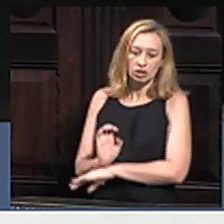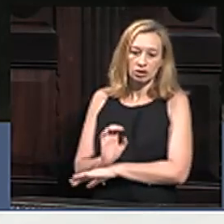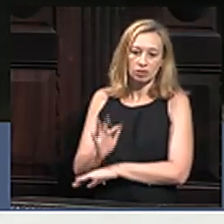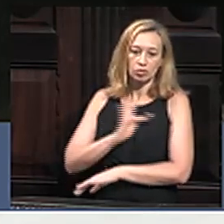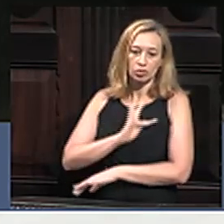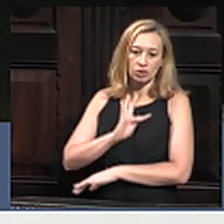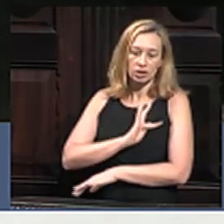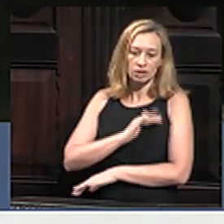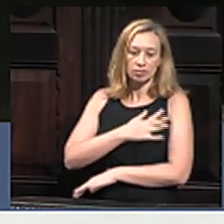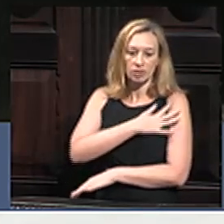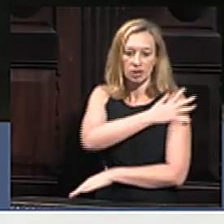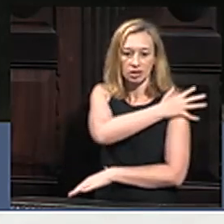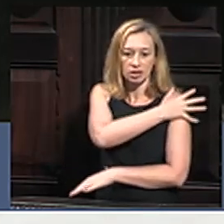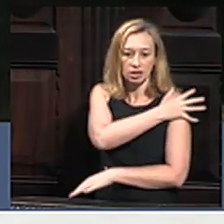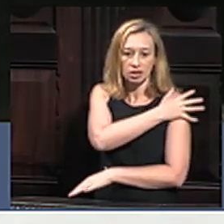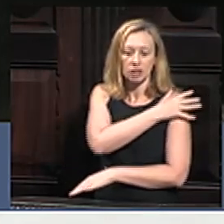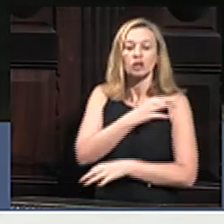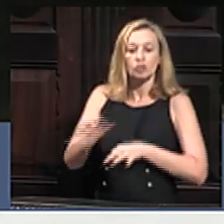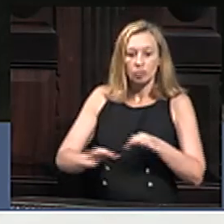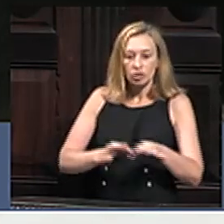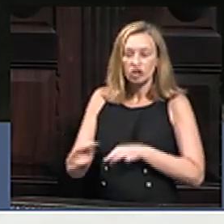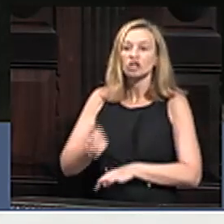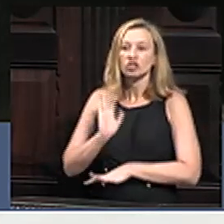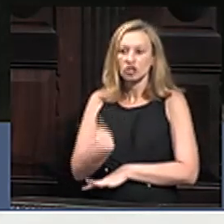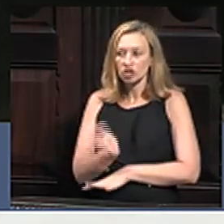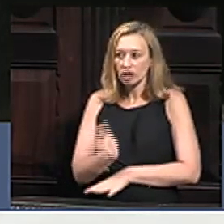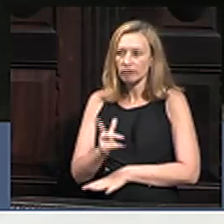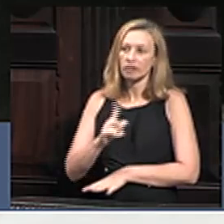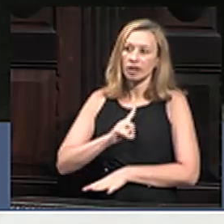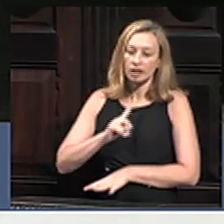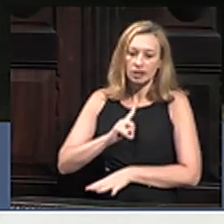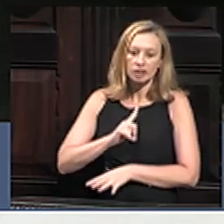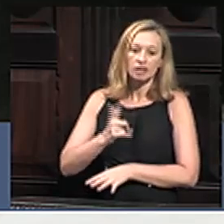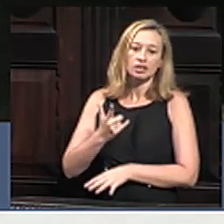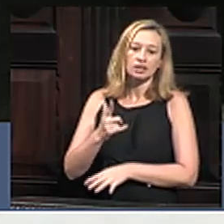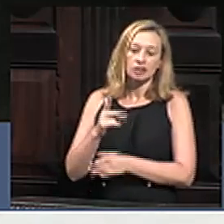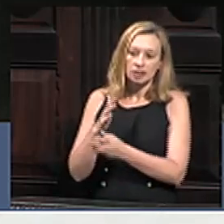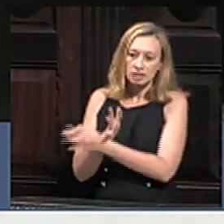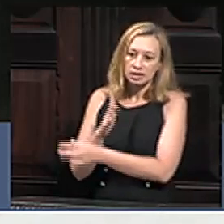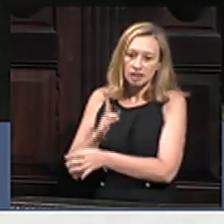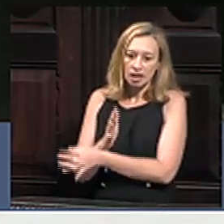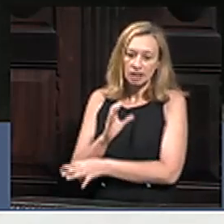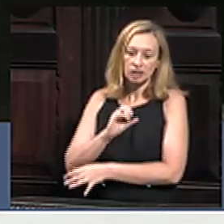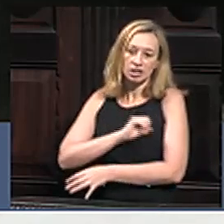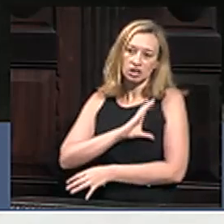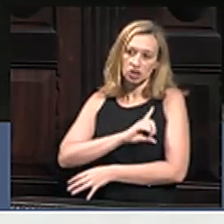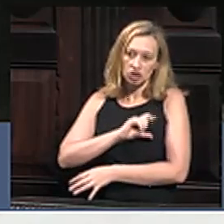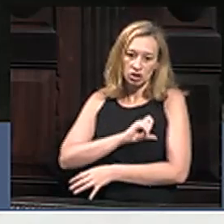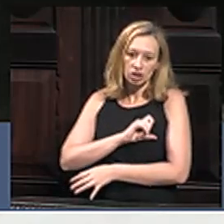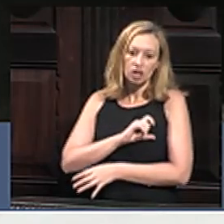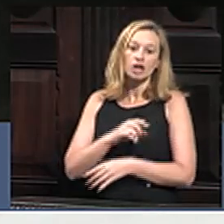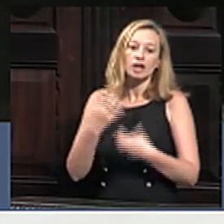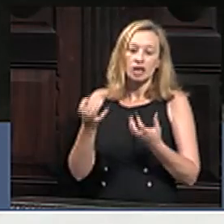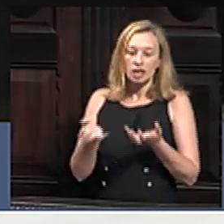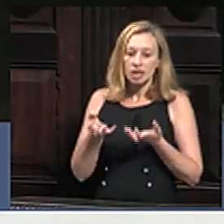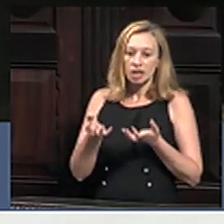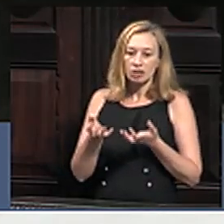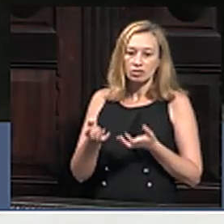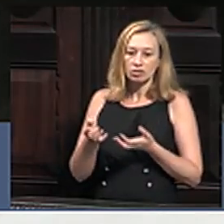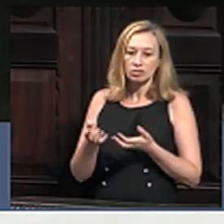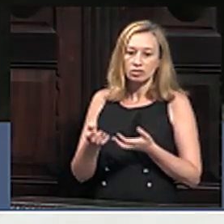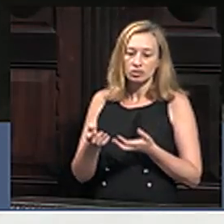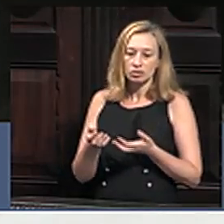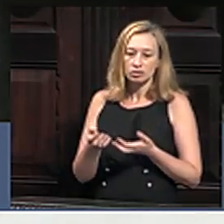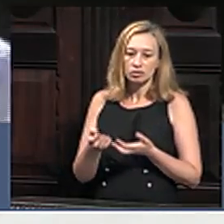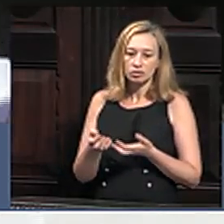Militar, segundo o projeto já existente na cidade de Duque de Caxias. Quero trazer aqui ao plenário, nada